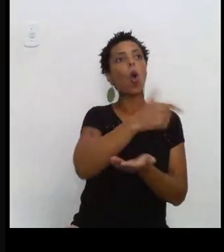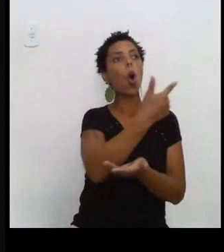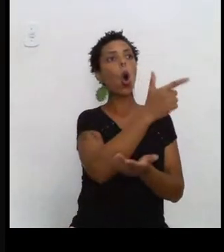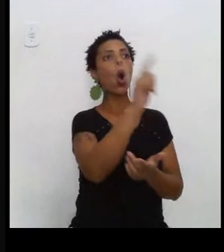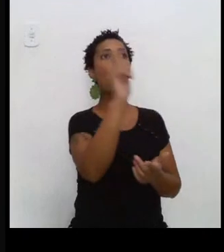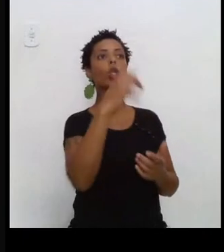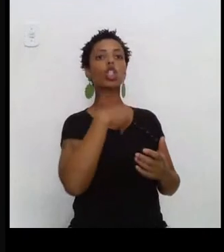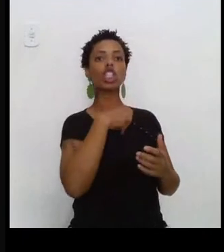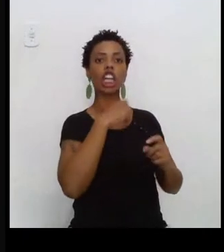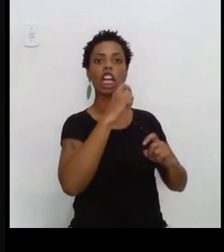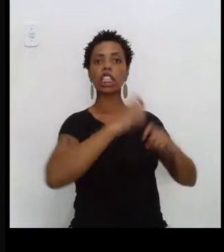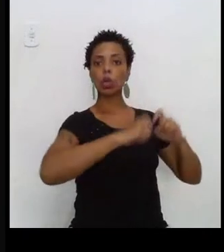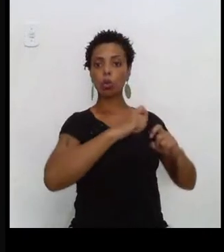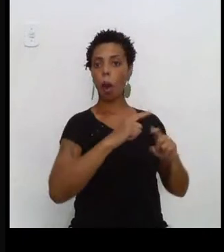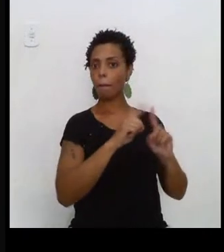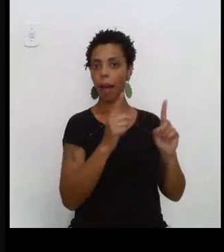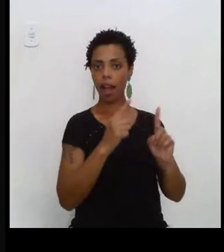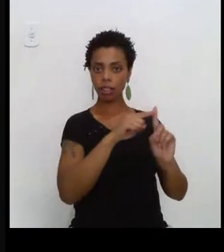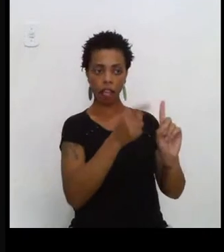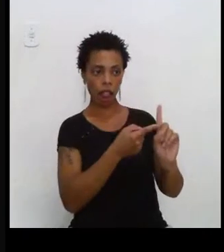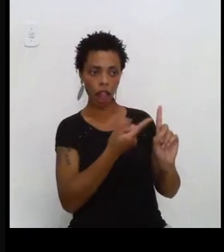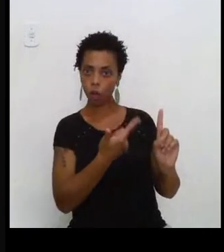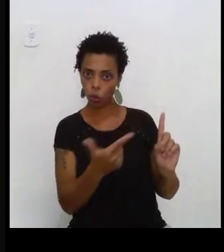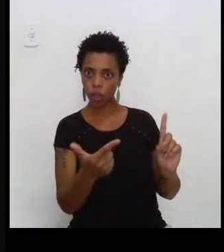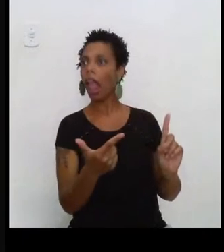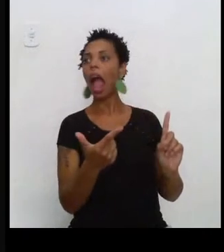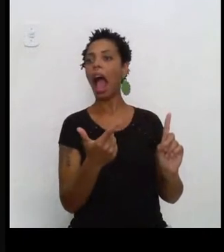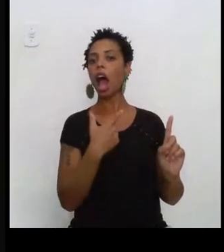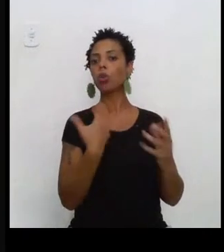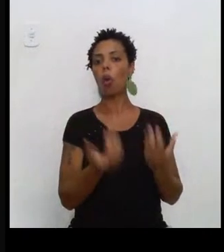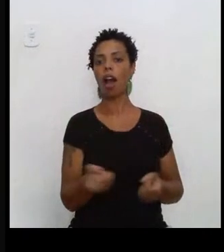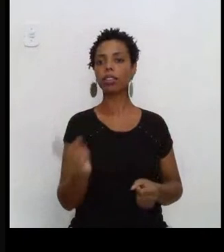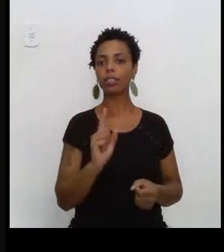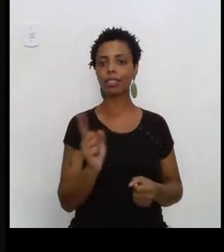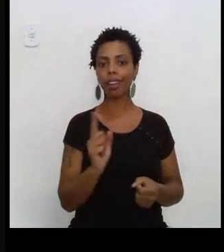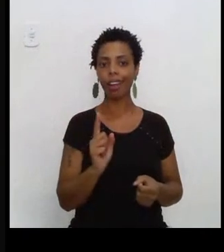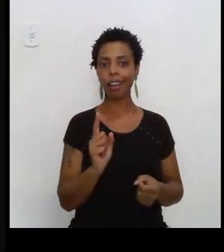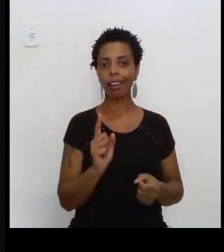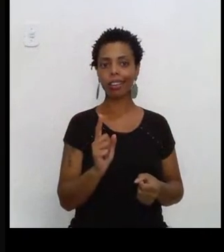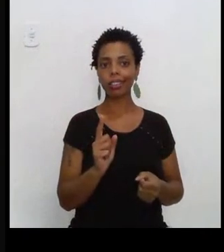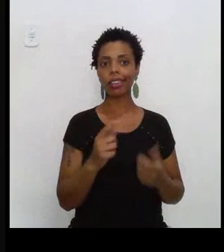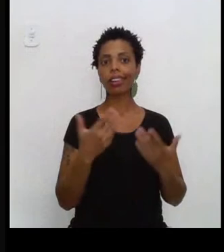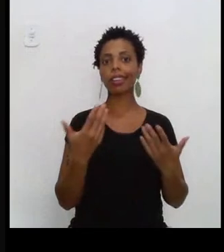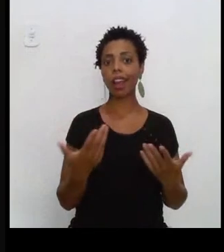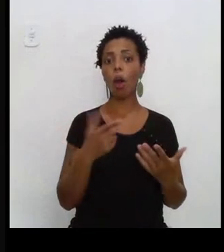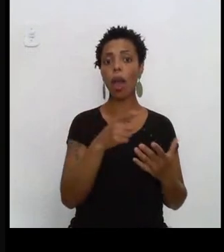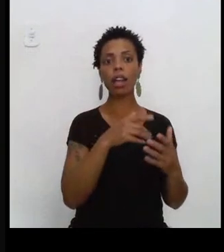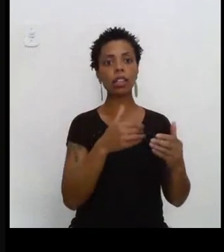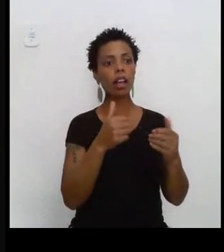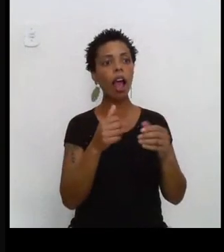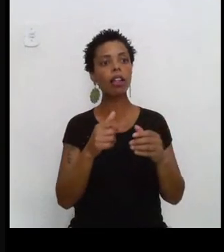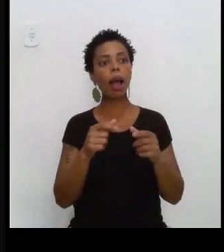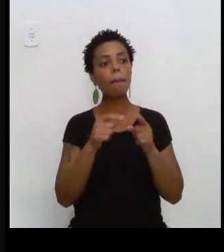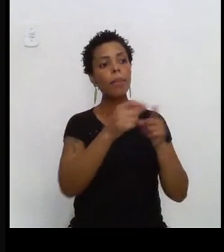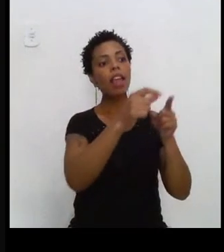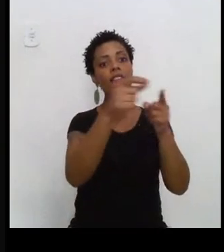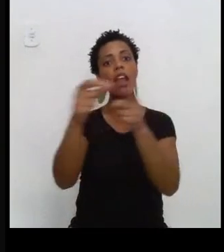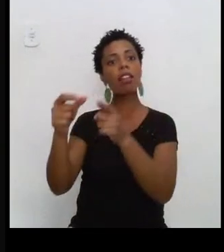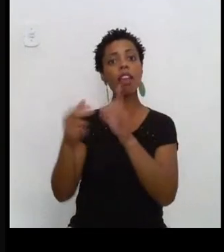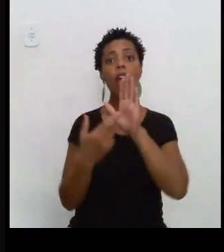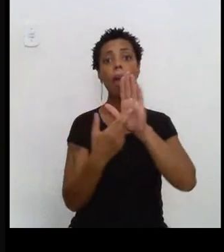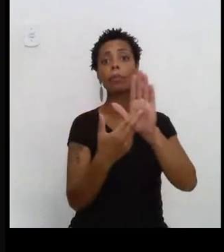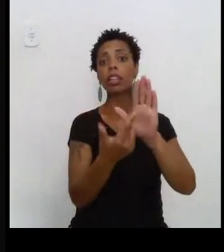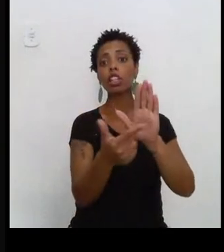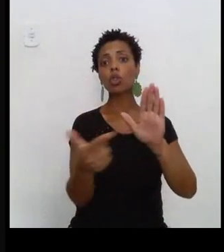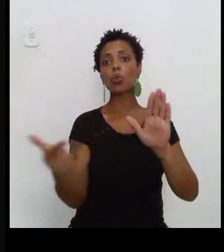marginalized esse nome para acrescentá-lo em sem águia Oi e o ano